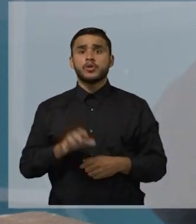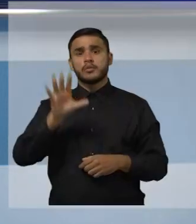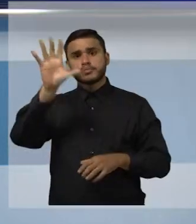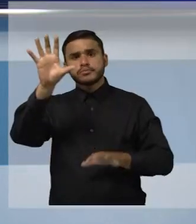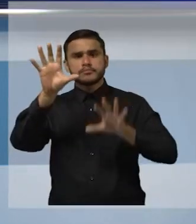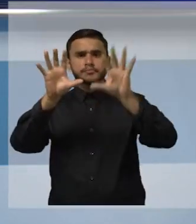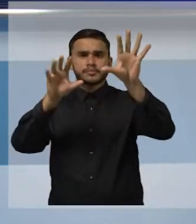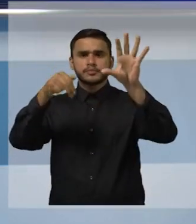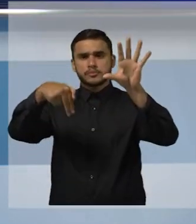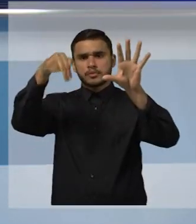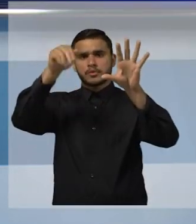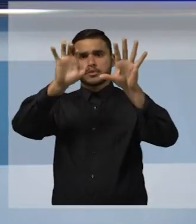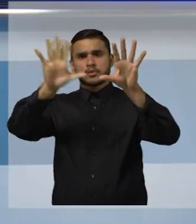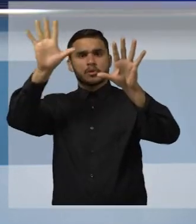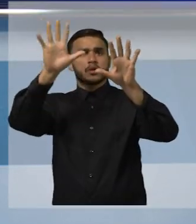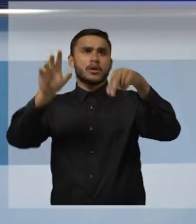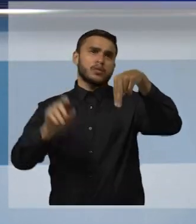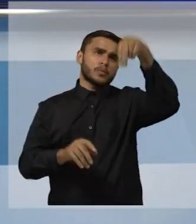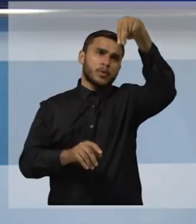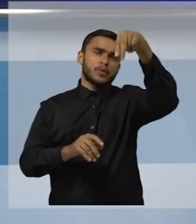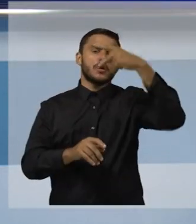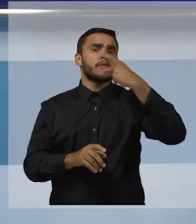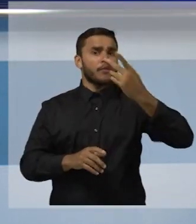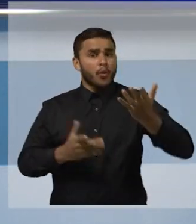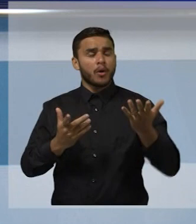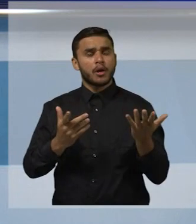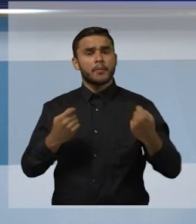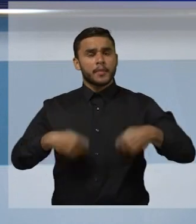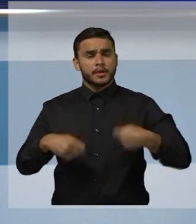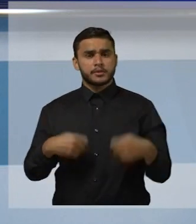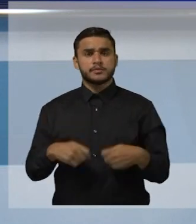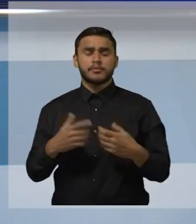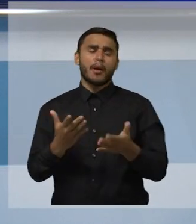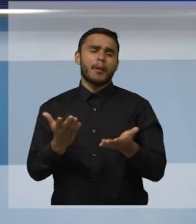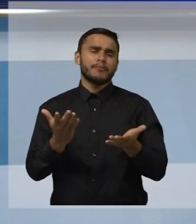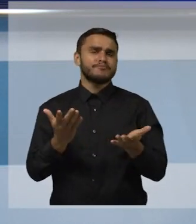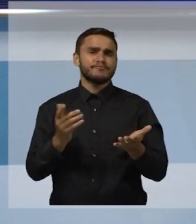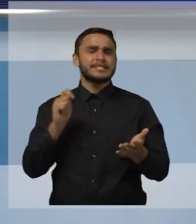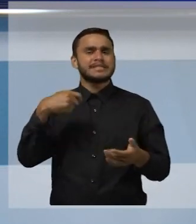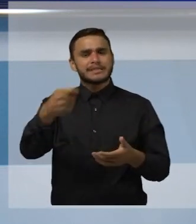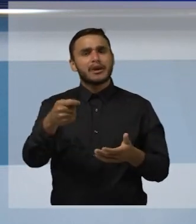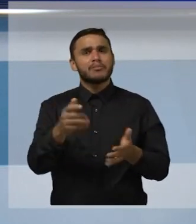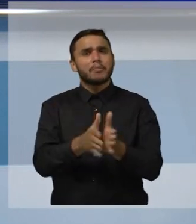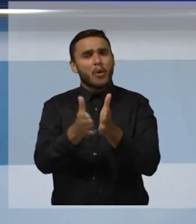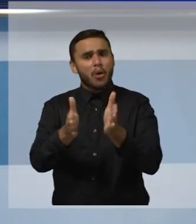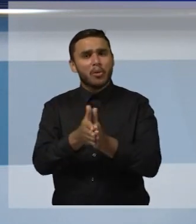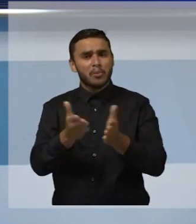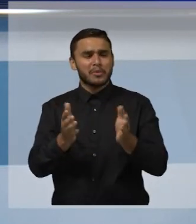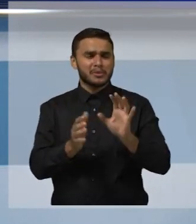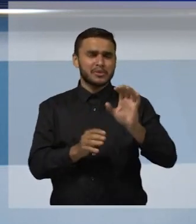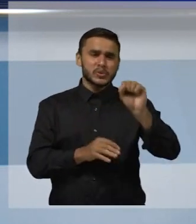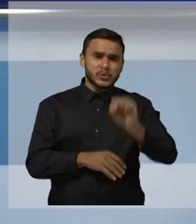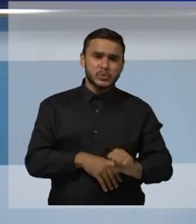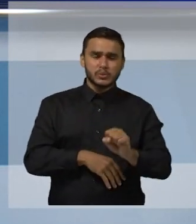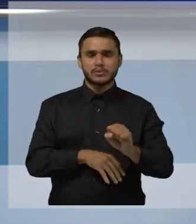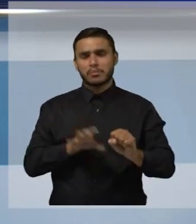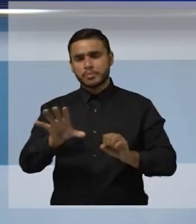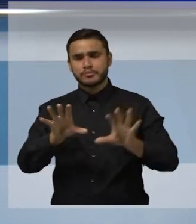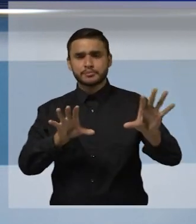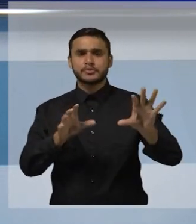notadamente esses dois, Norte e Nordeste, que são as duas regiões, digamos assim, mais pobres da